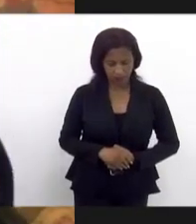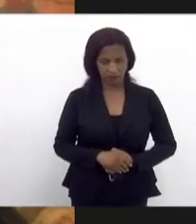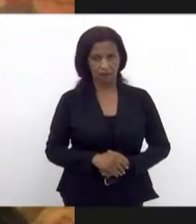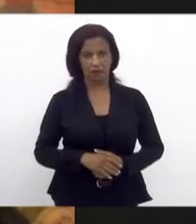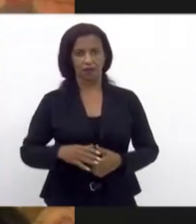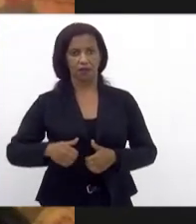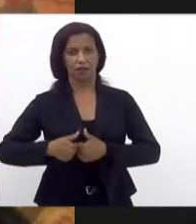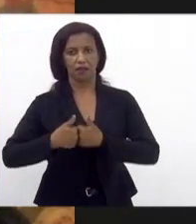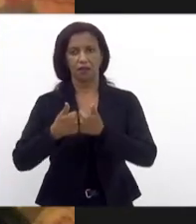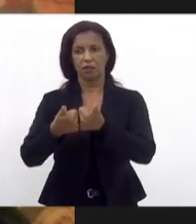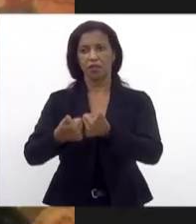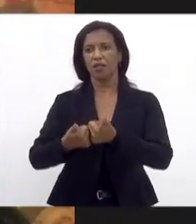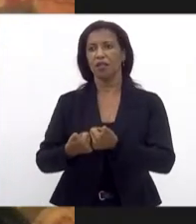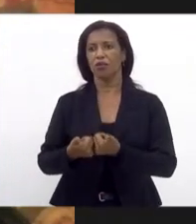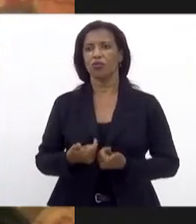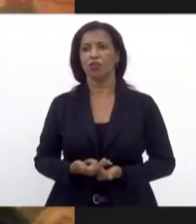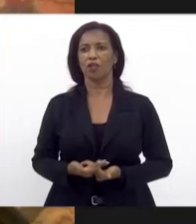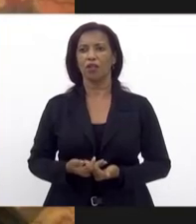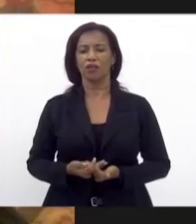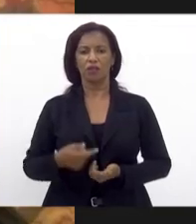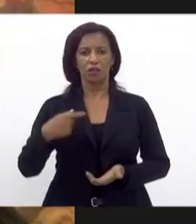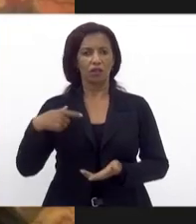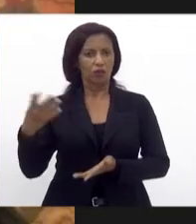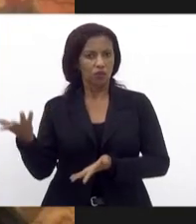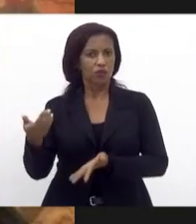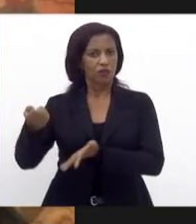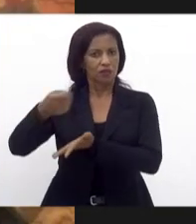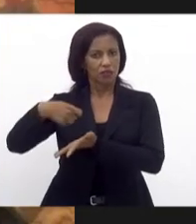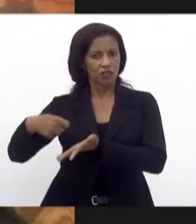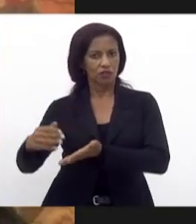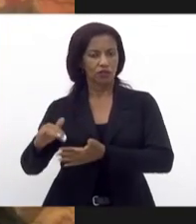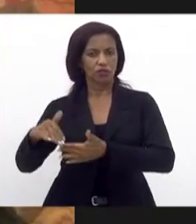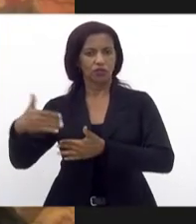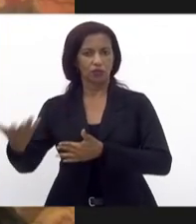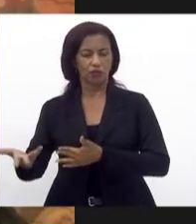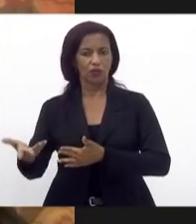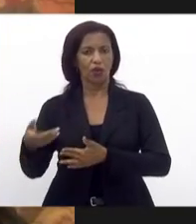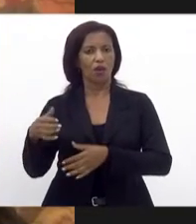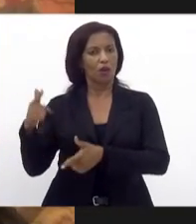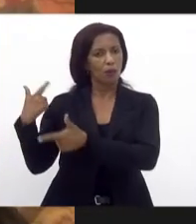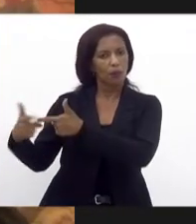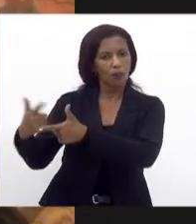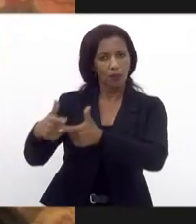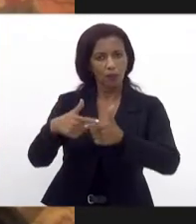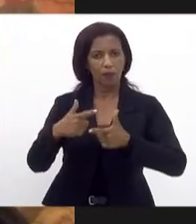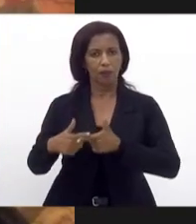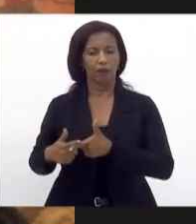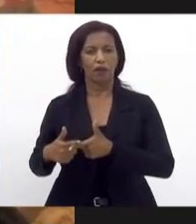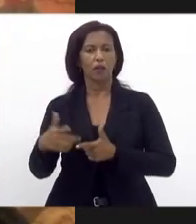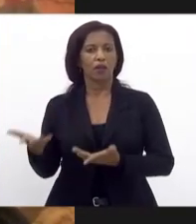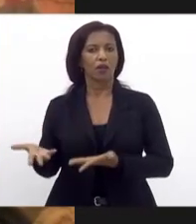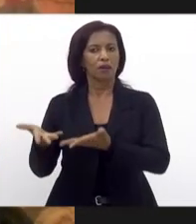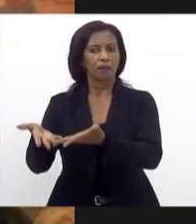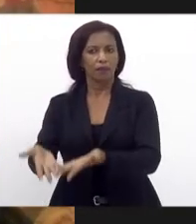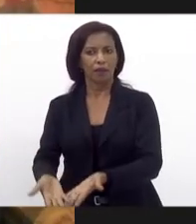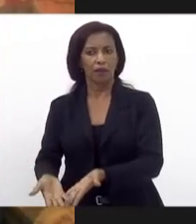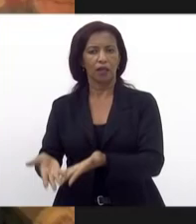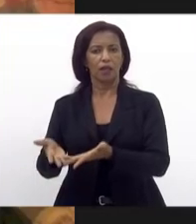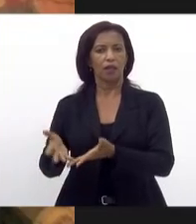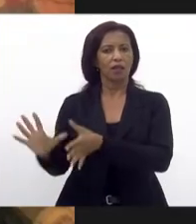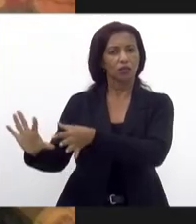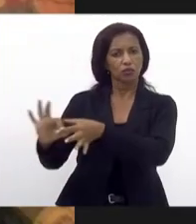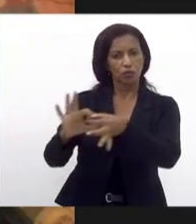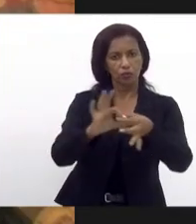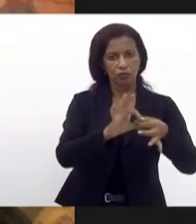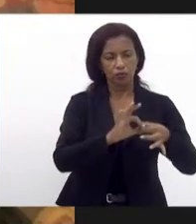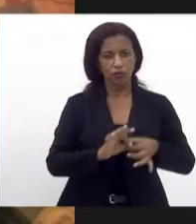melhor. Ele, inclusive, me descreveu que o aeroporto de Juiz de Fora é um aeroporto problemático, que acho que para eles, que as